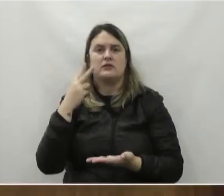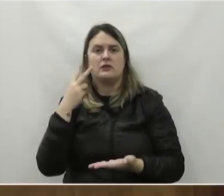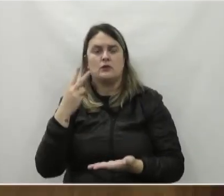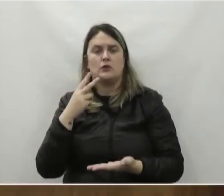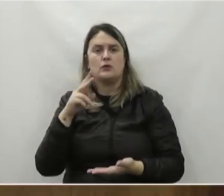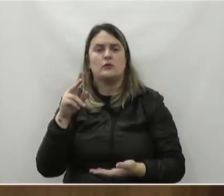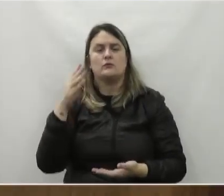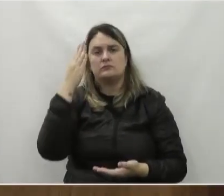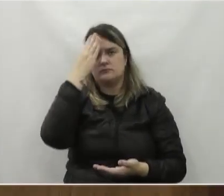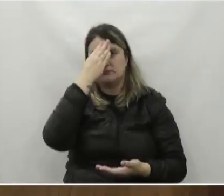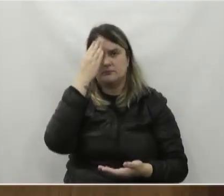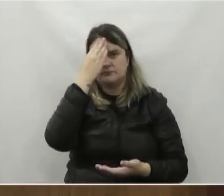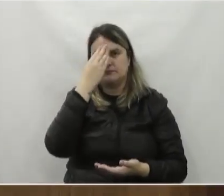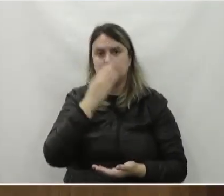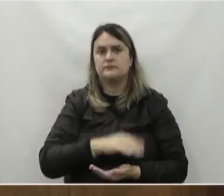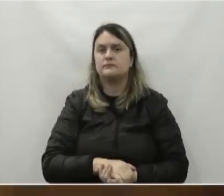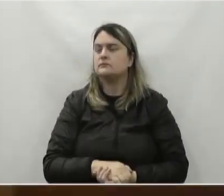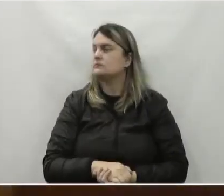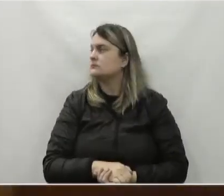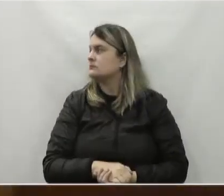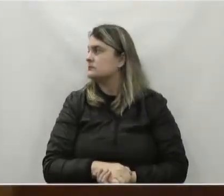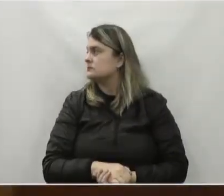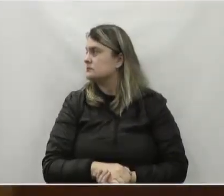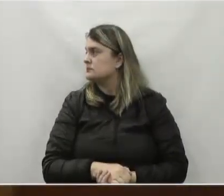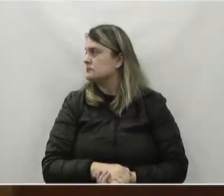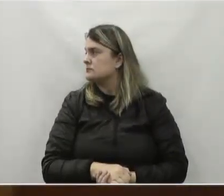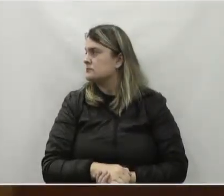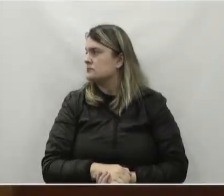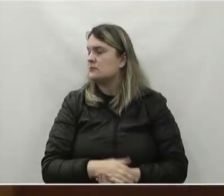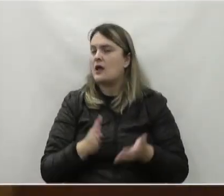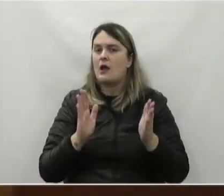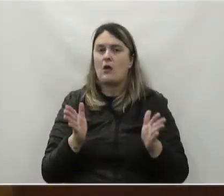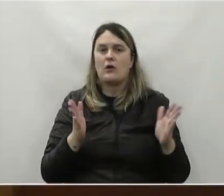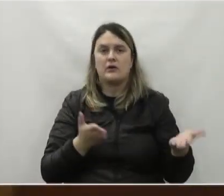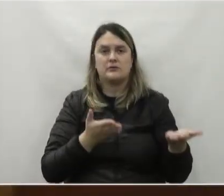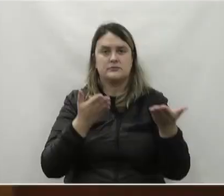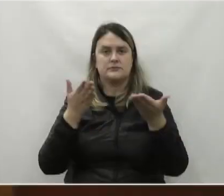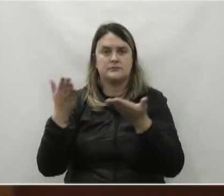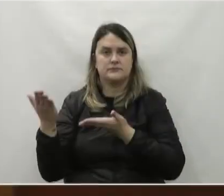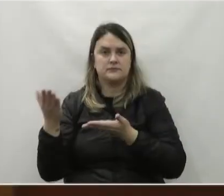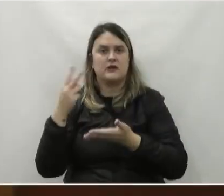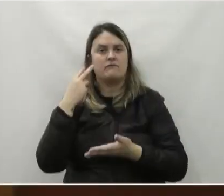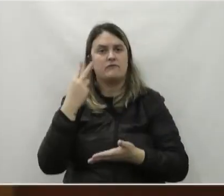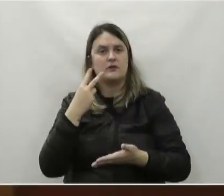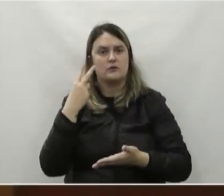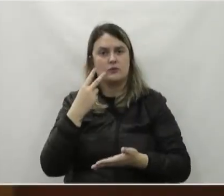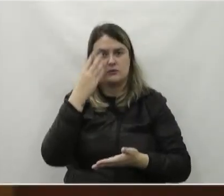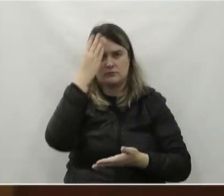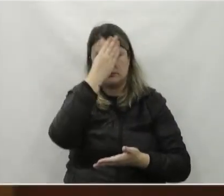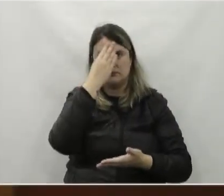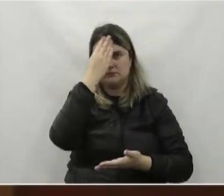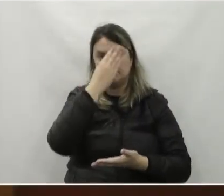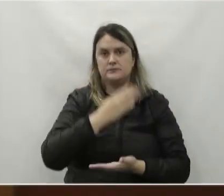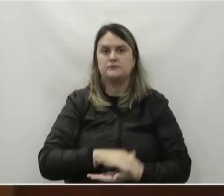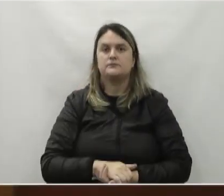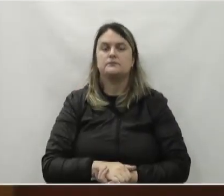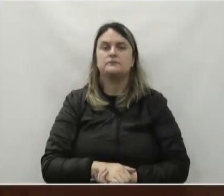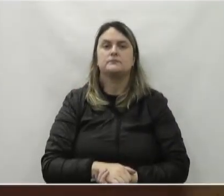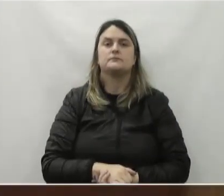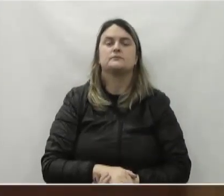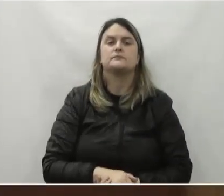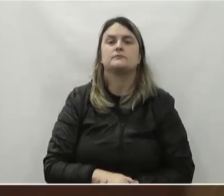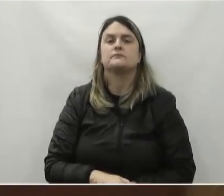Cordovan Frederico de Melo Neto. Nesse momento, concedo a palavra, então, na tribuna ao vereador Cordovan de